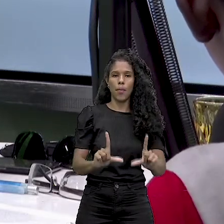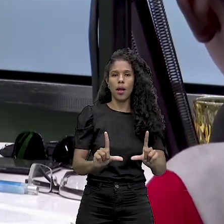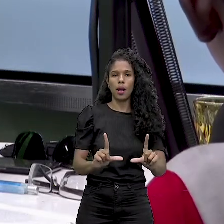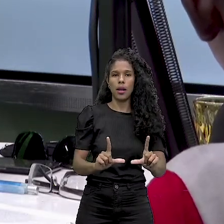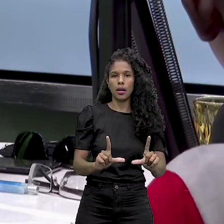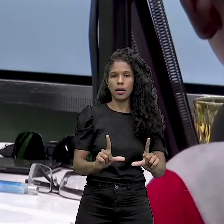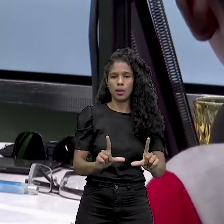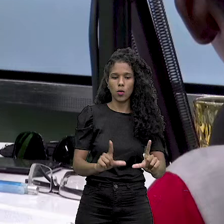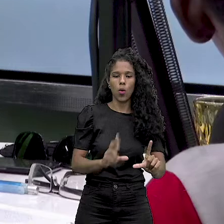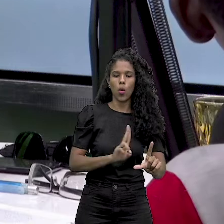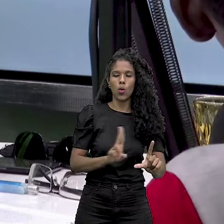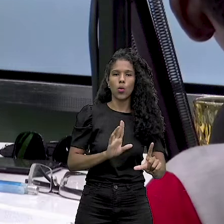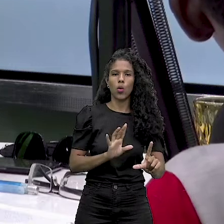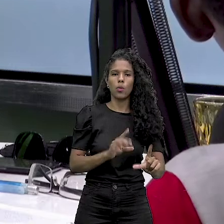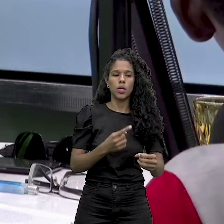você vai encontrar